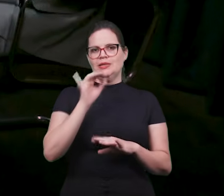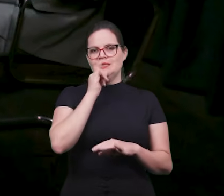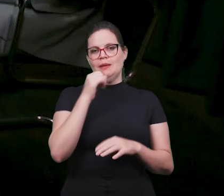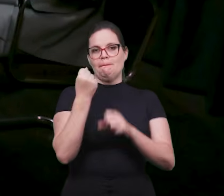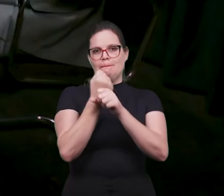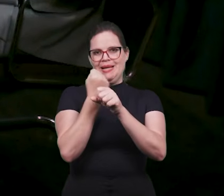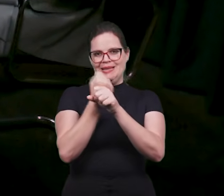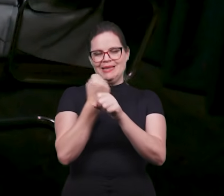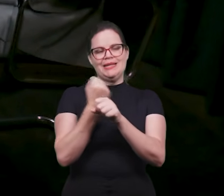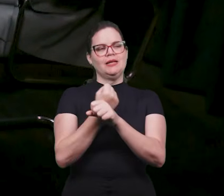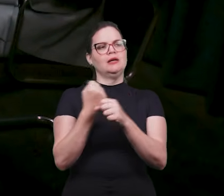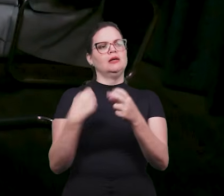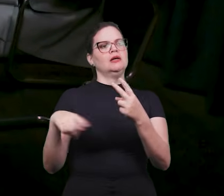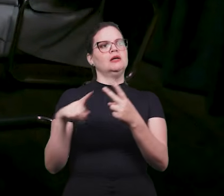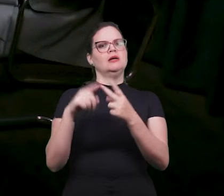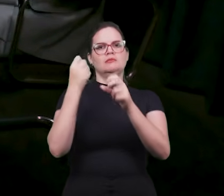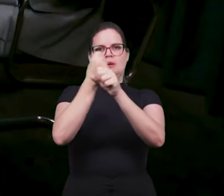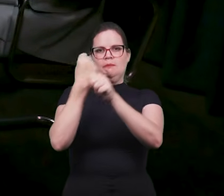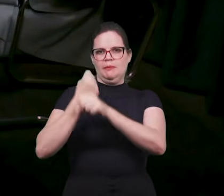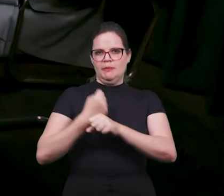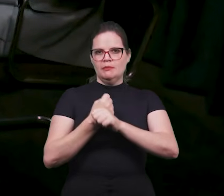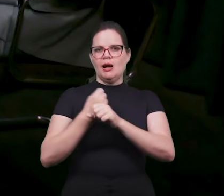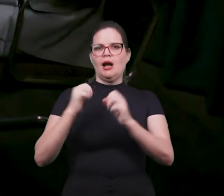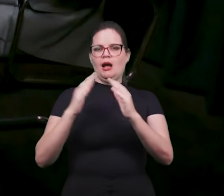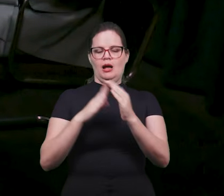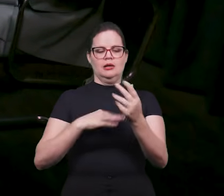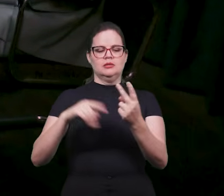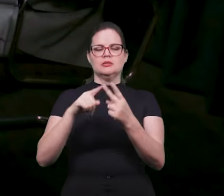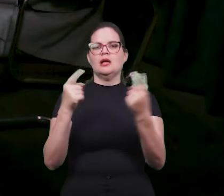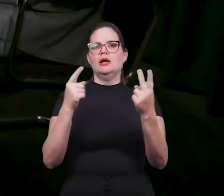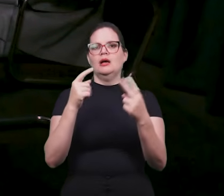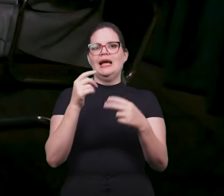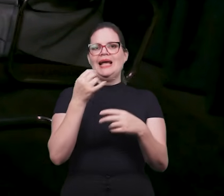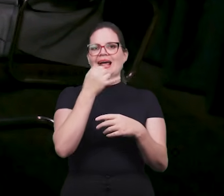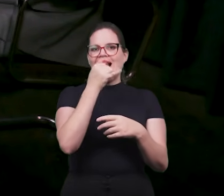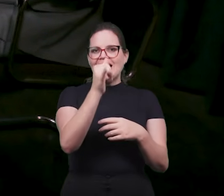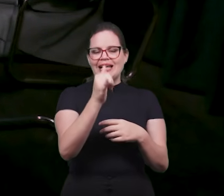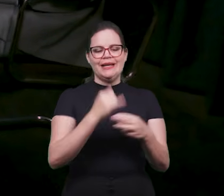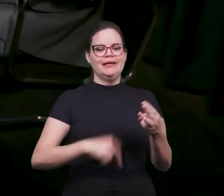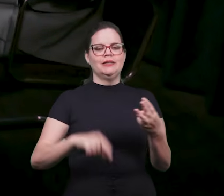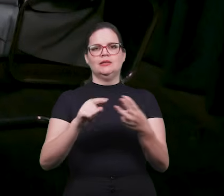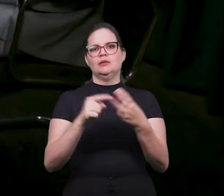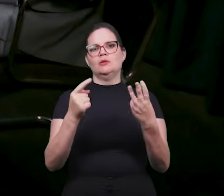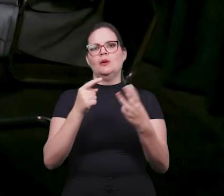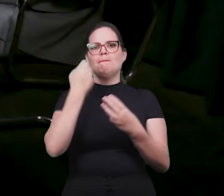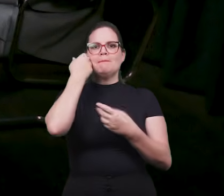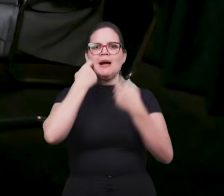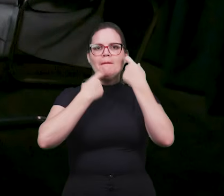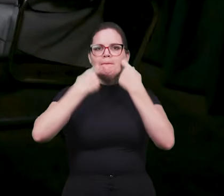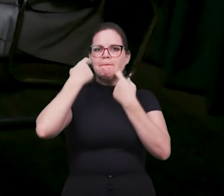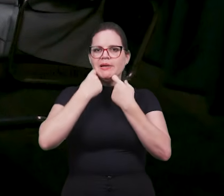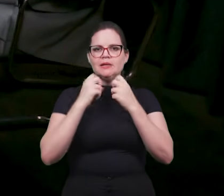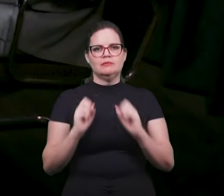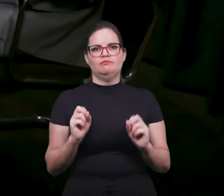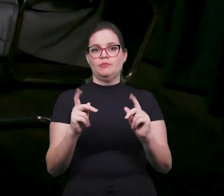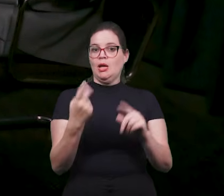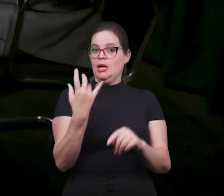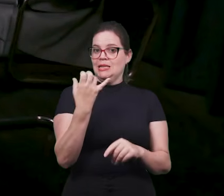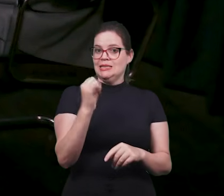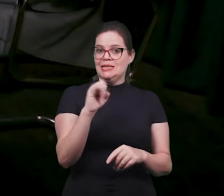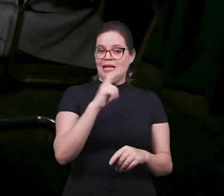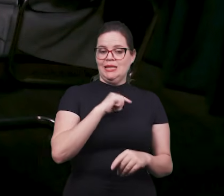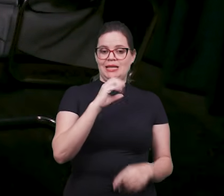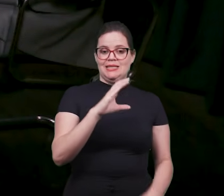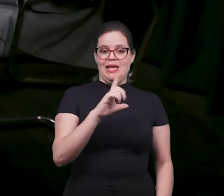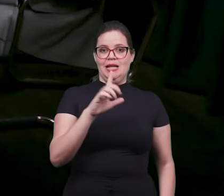um exemplo do pedreiro, do eletricista, do barbeiro. Se ele estiver com um CLT, pronto, eu já tenho a segurança